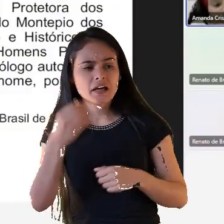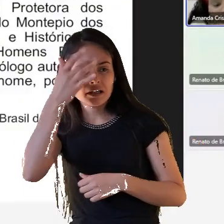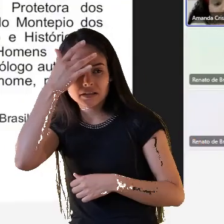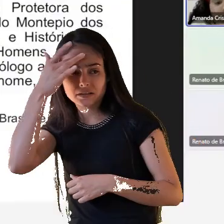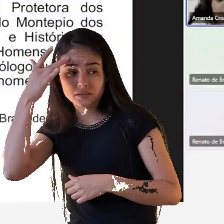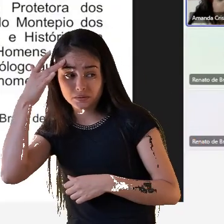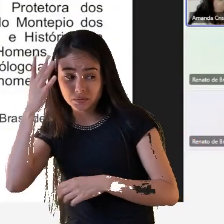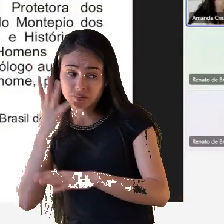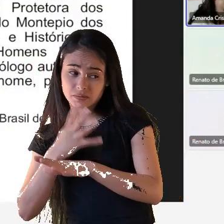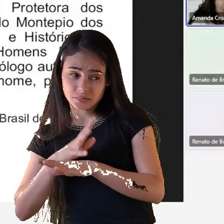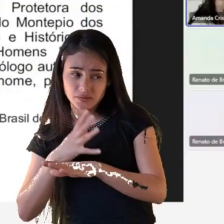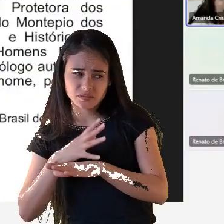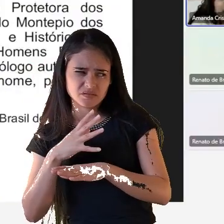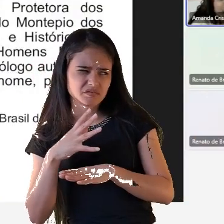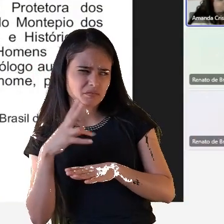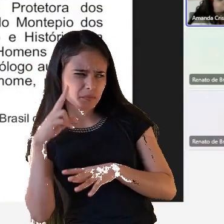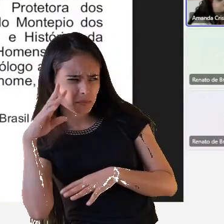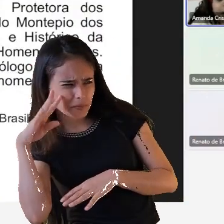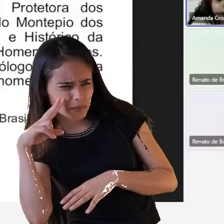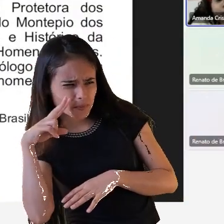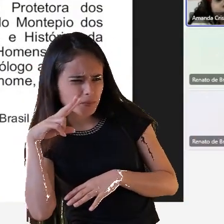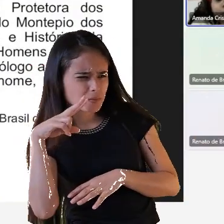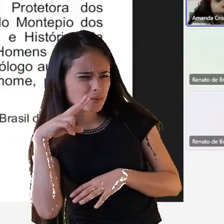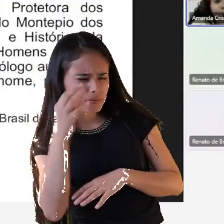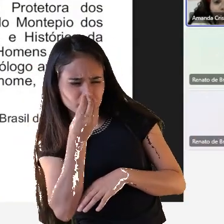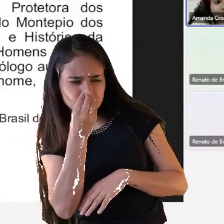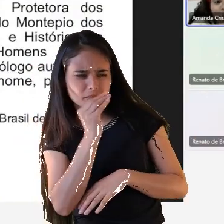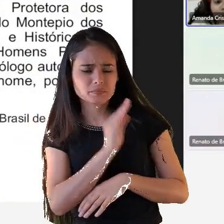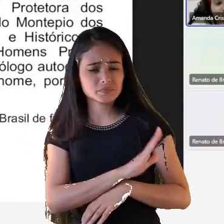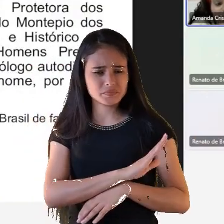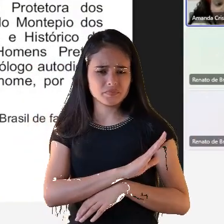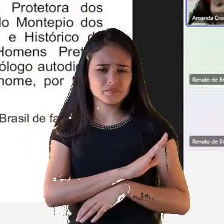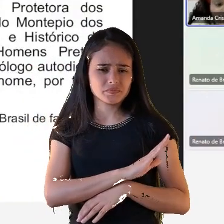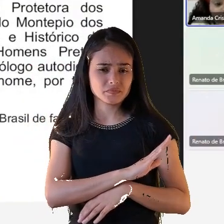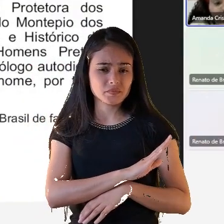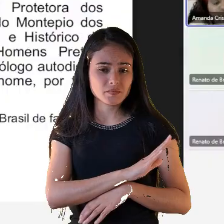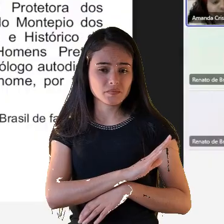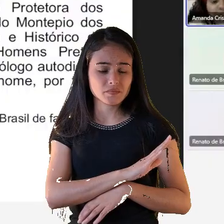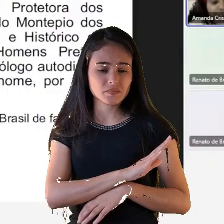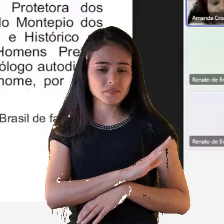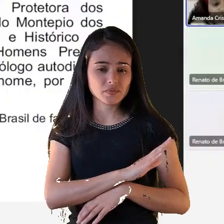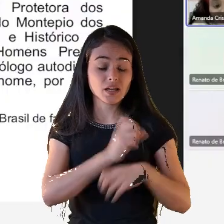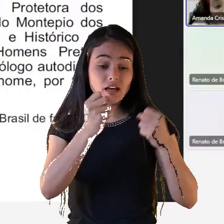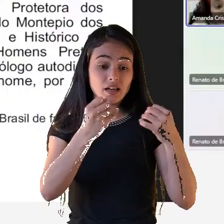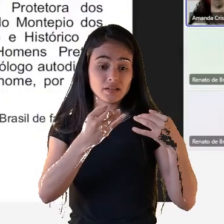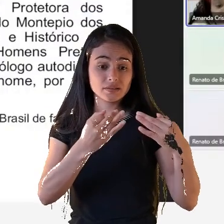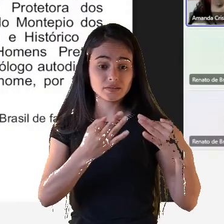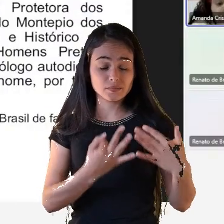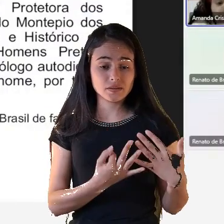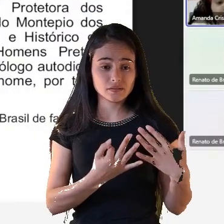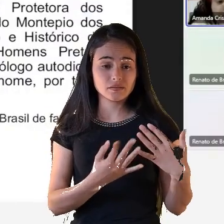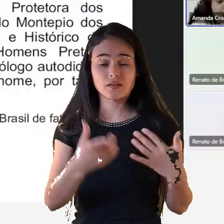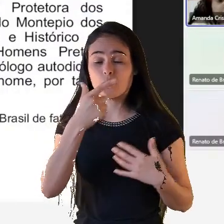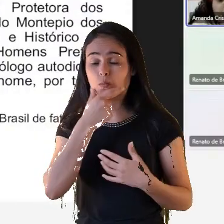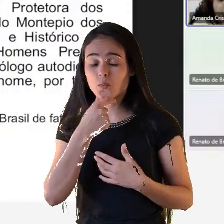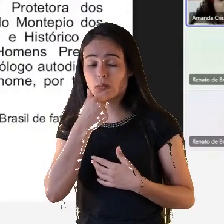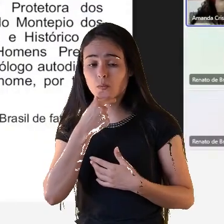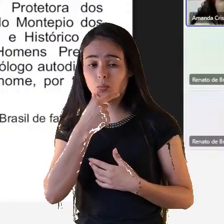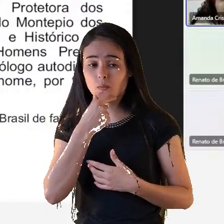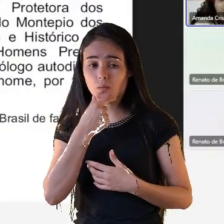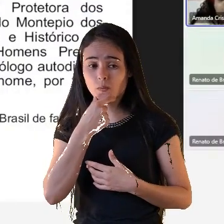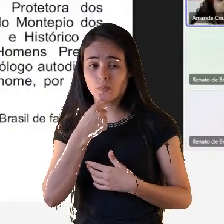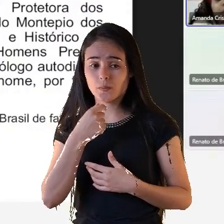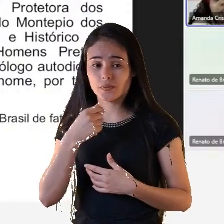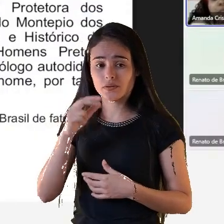vozes negras, né? Mas ela fala do quão importante que esse homem foi e